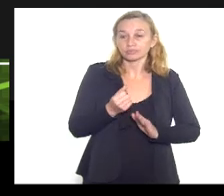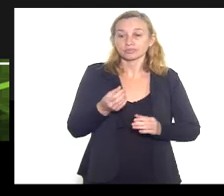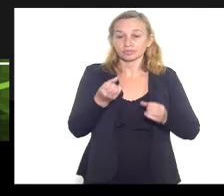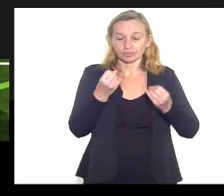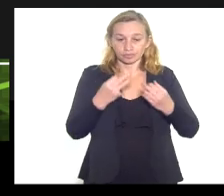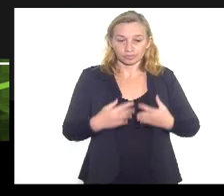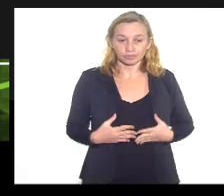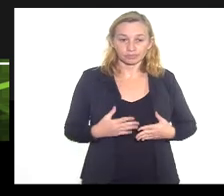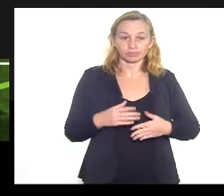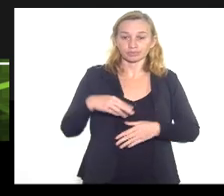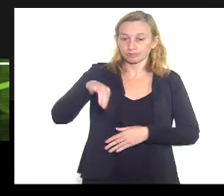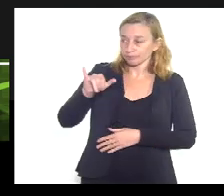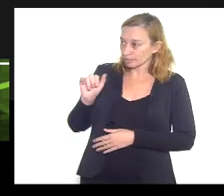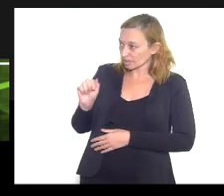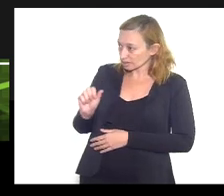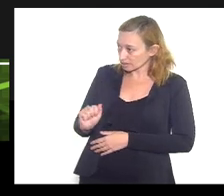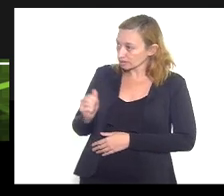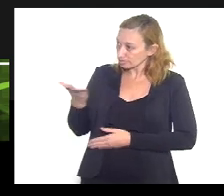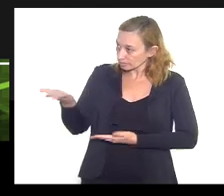Márcia Loureiro, por favor.